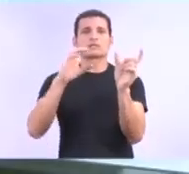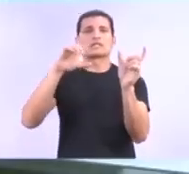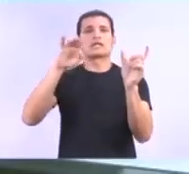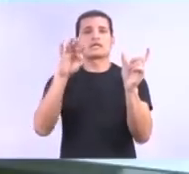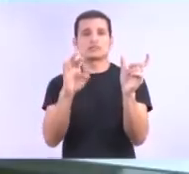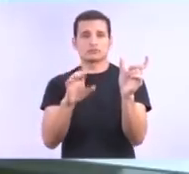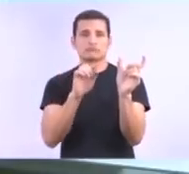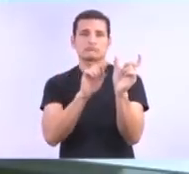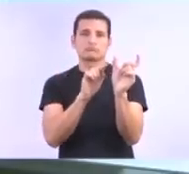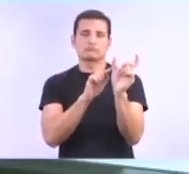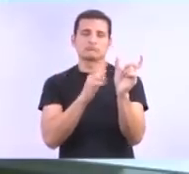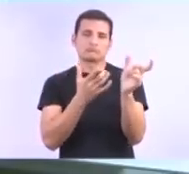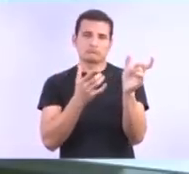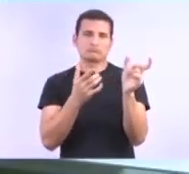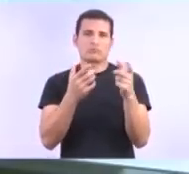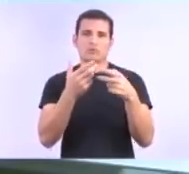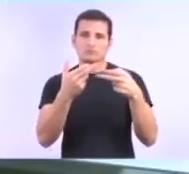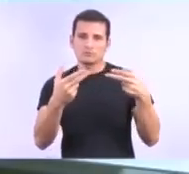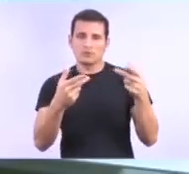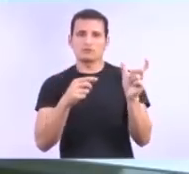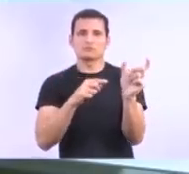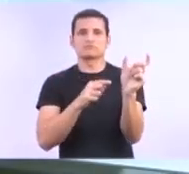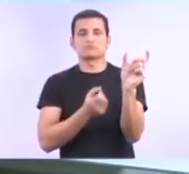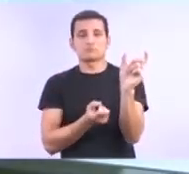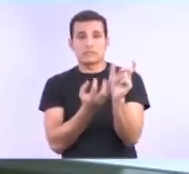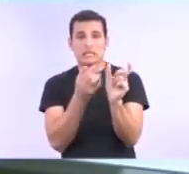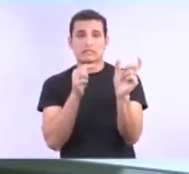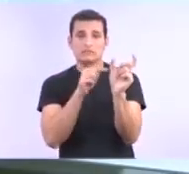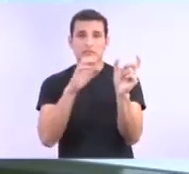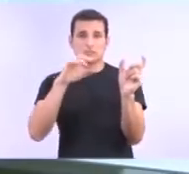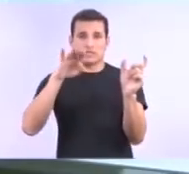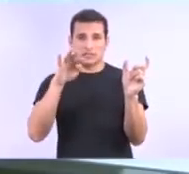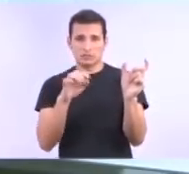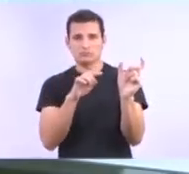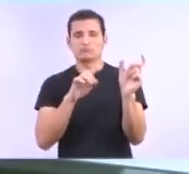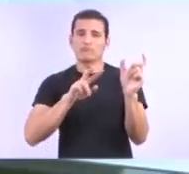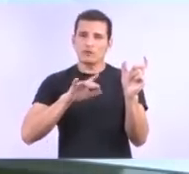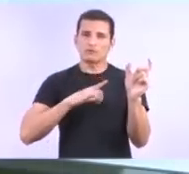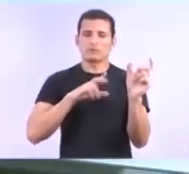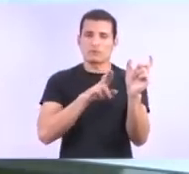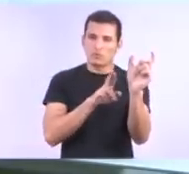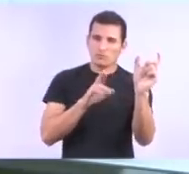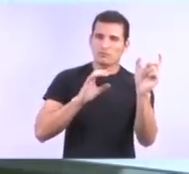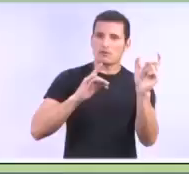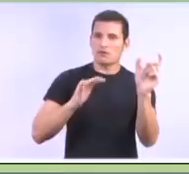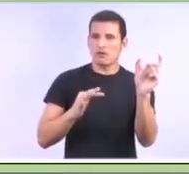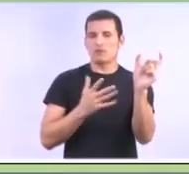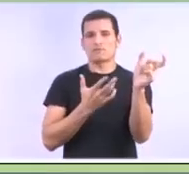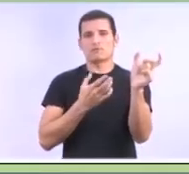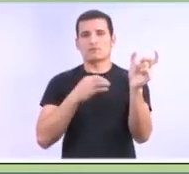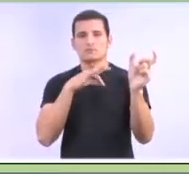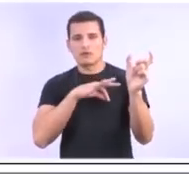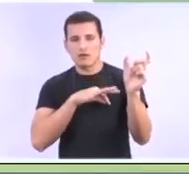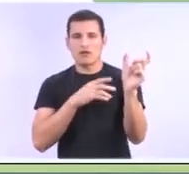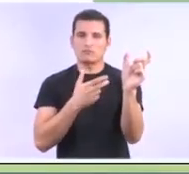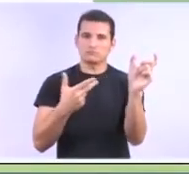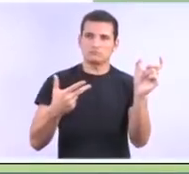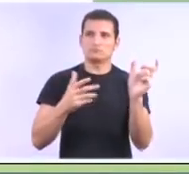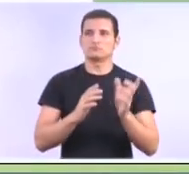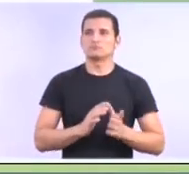criar a partir daquele cliente vão ter nome, CPF, renda familiar, etc. Vamos dar uma olhada?